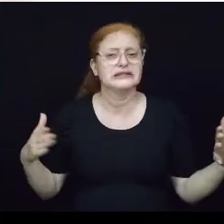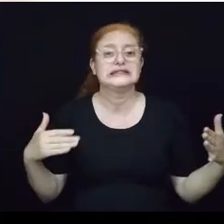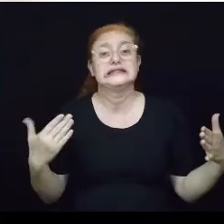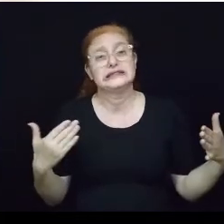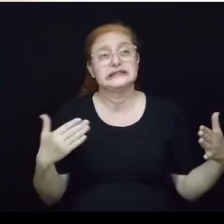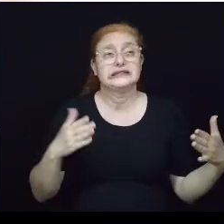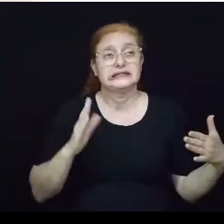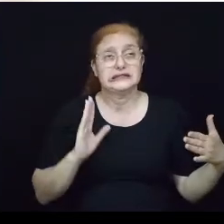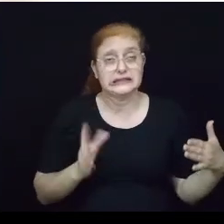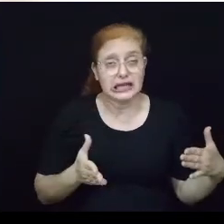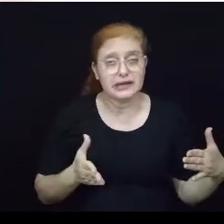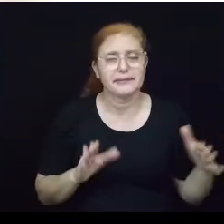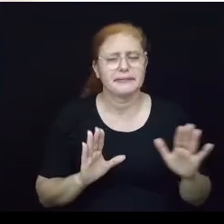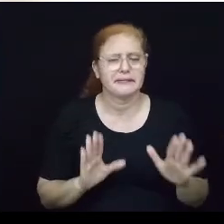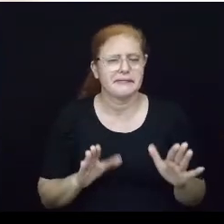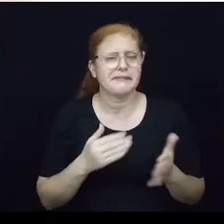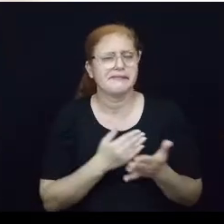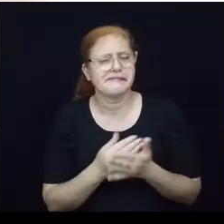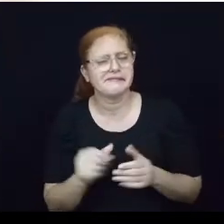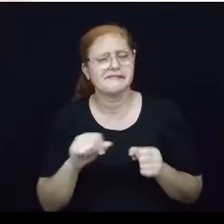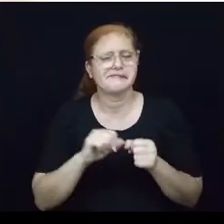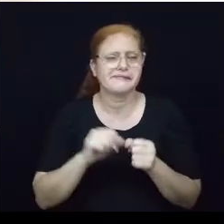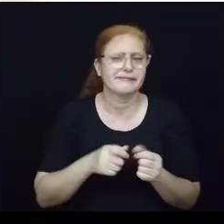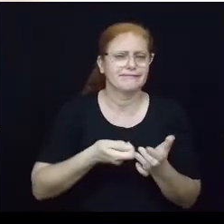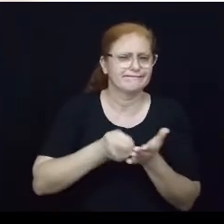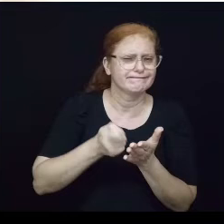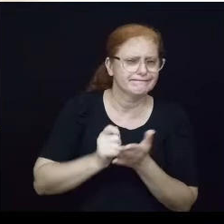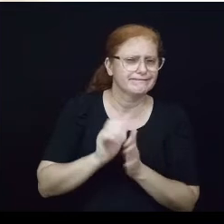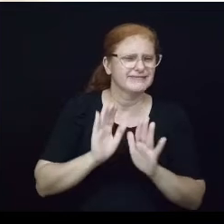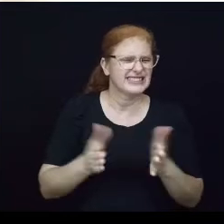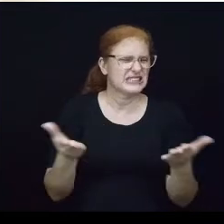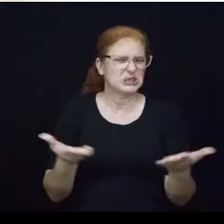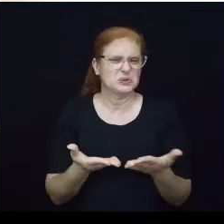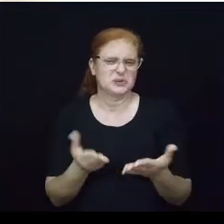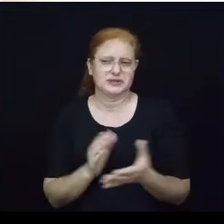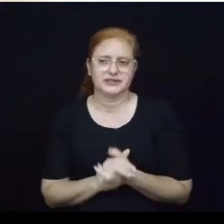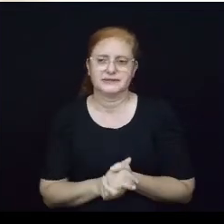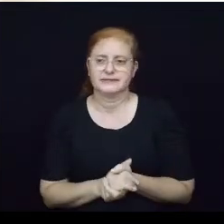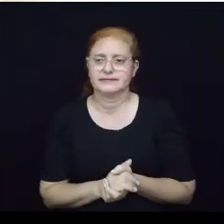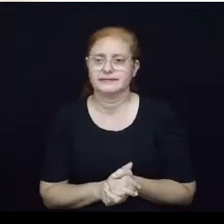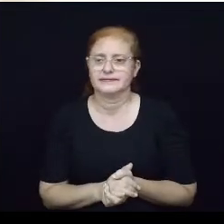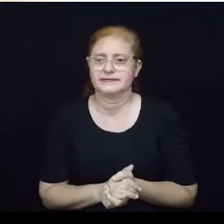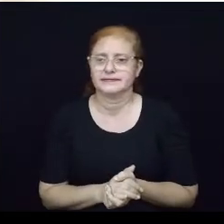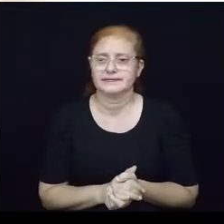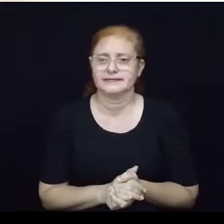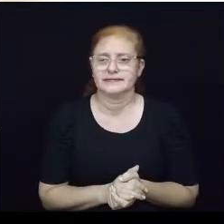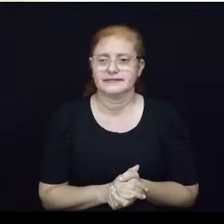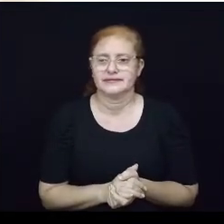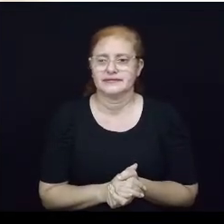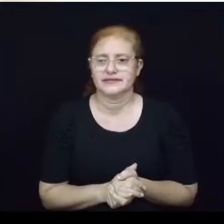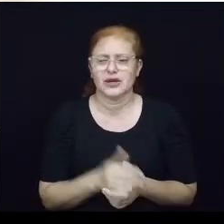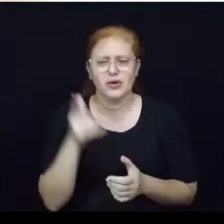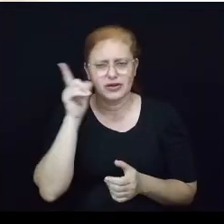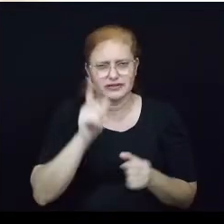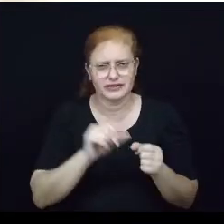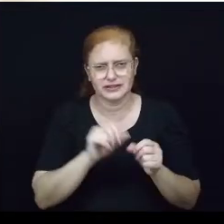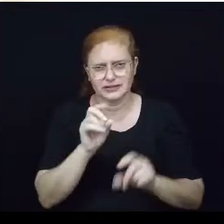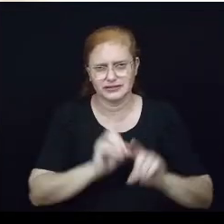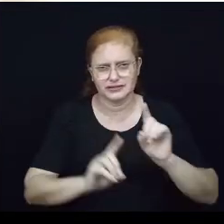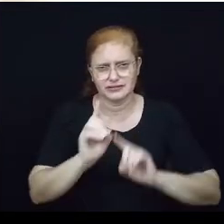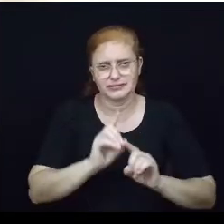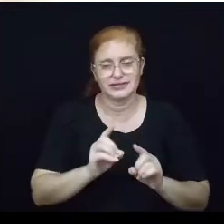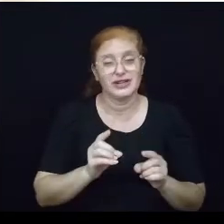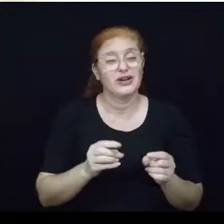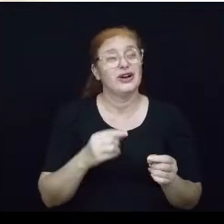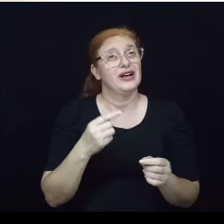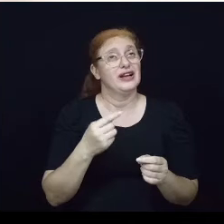quando tu começa a fazer escultura, pensa assim, mas algumas agora... são grandes, não é? Chegaste a fazer algumas agora grandes. Eu penso que